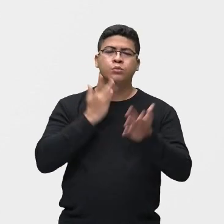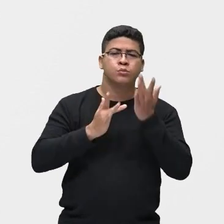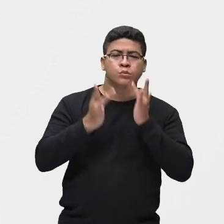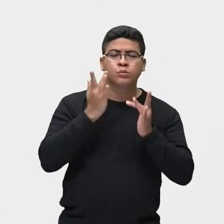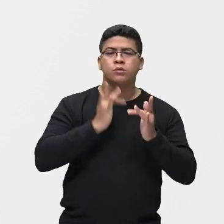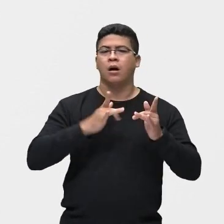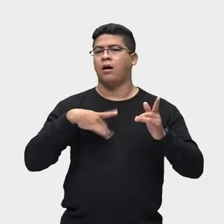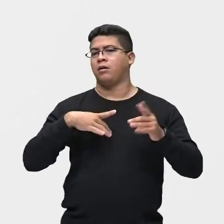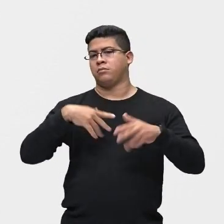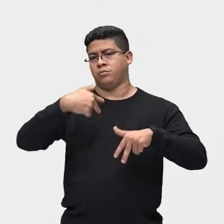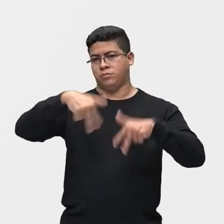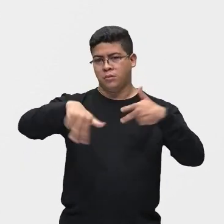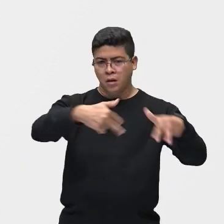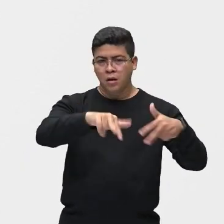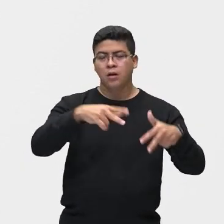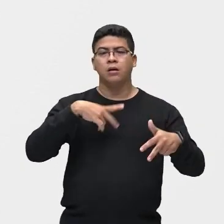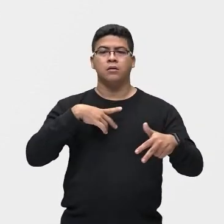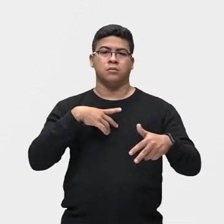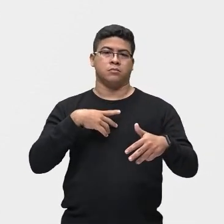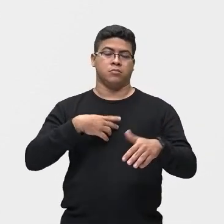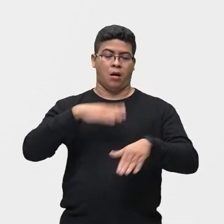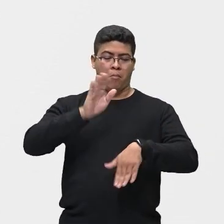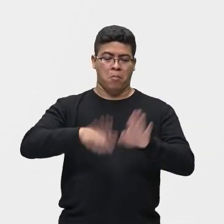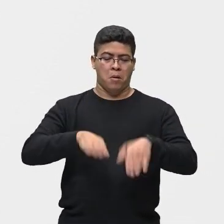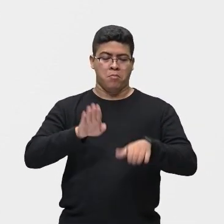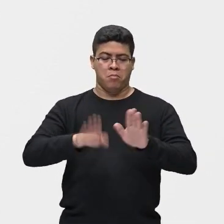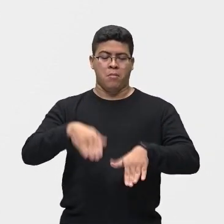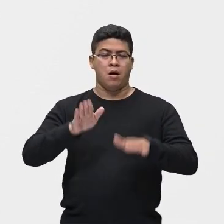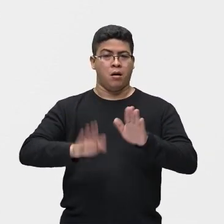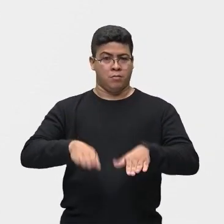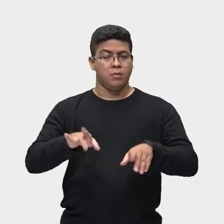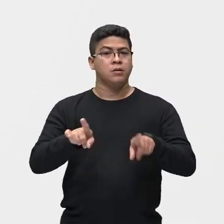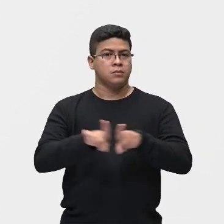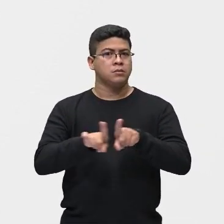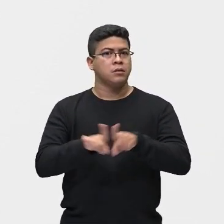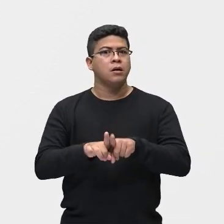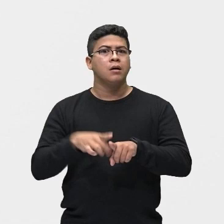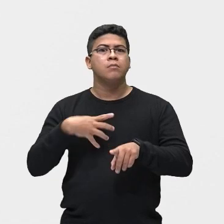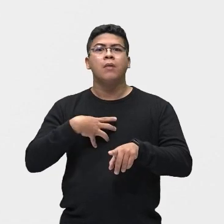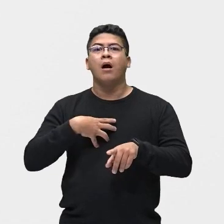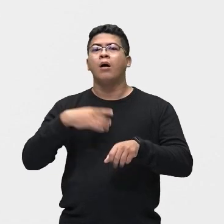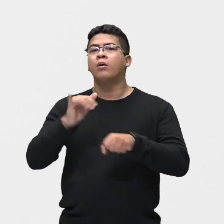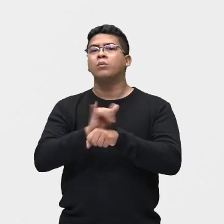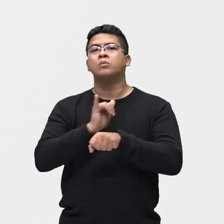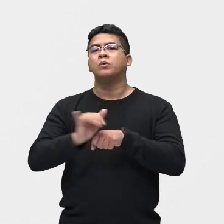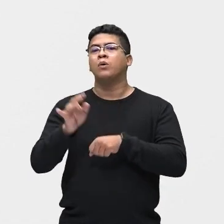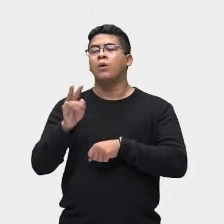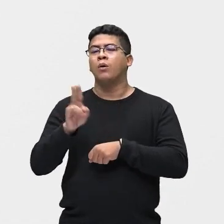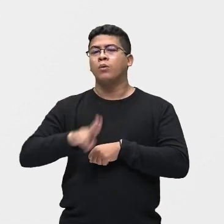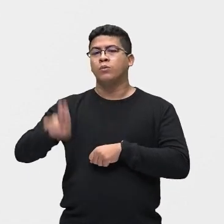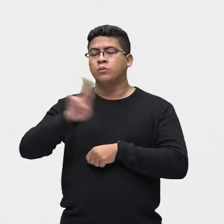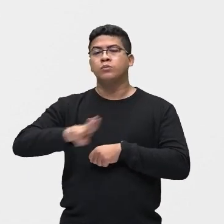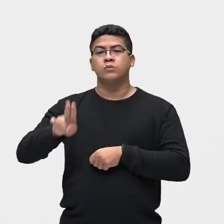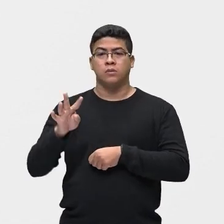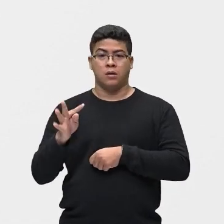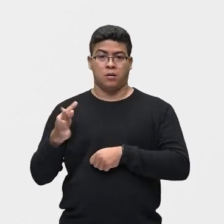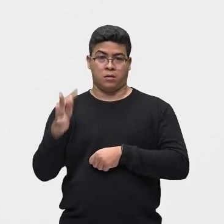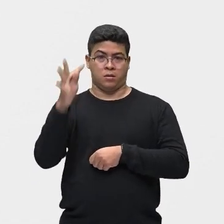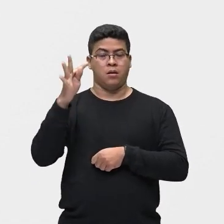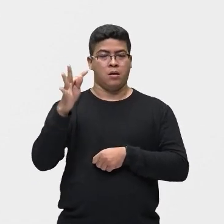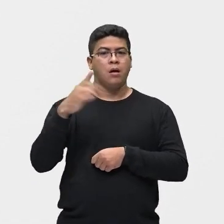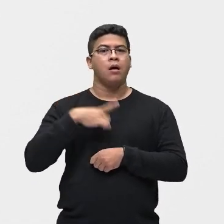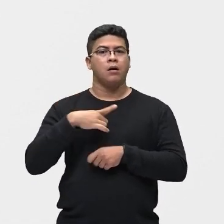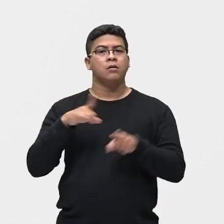E além disso, há uma preparação para o uso das tecnologias, das mídias, por